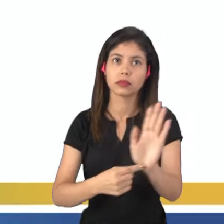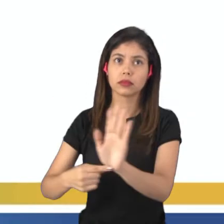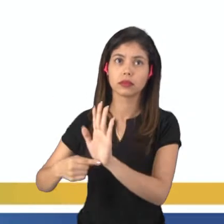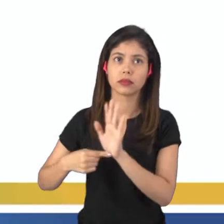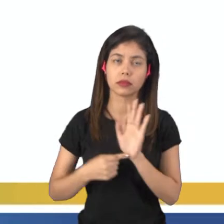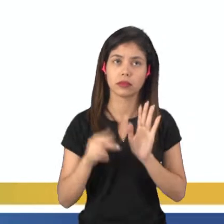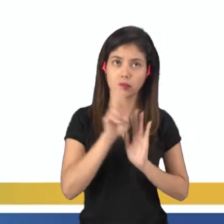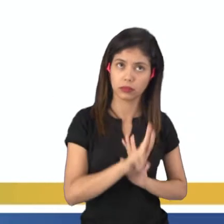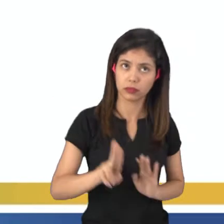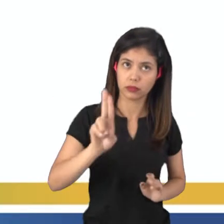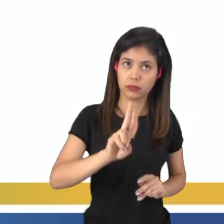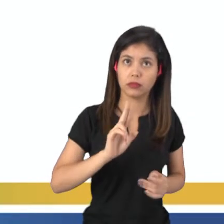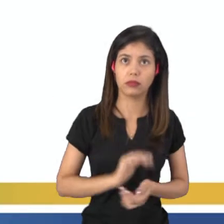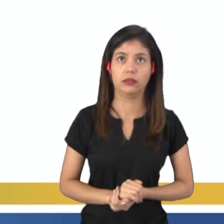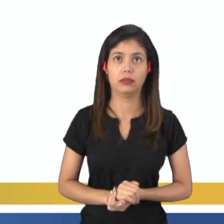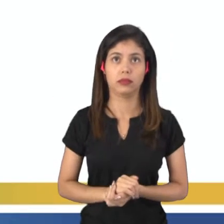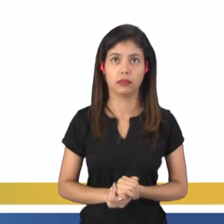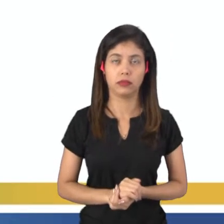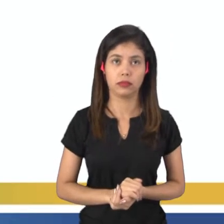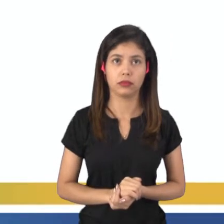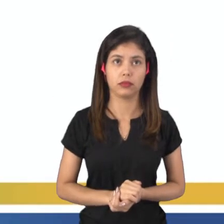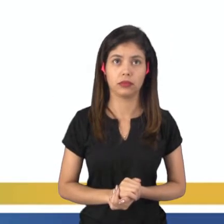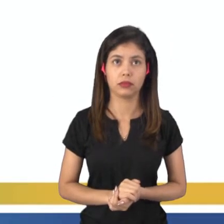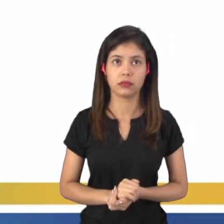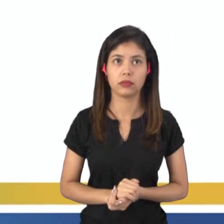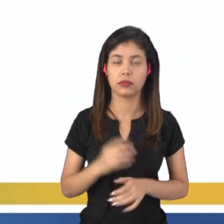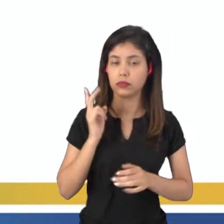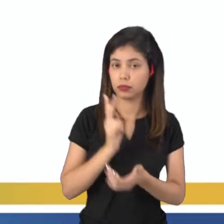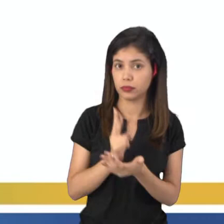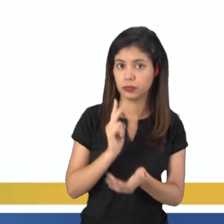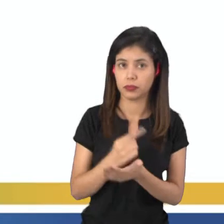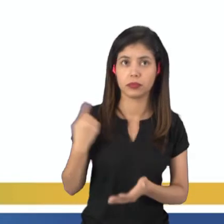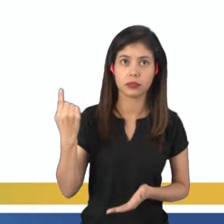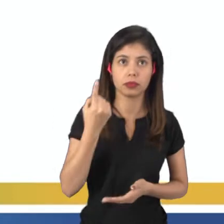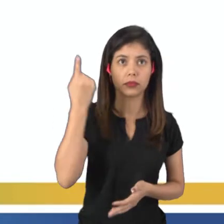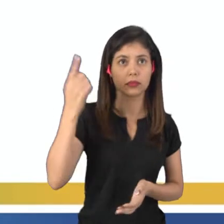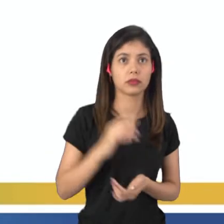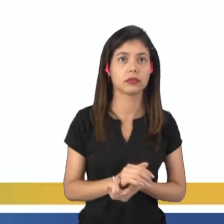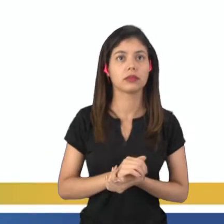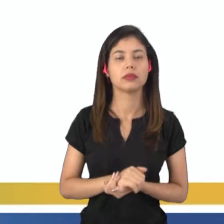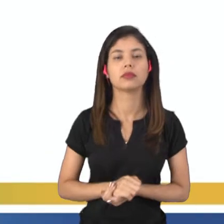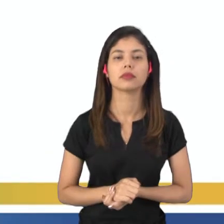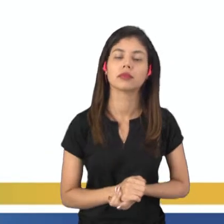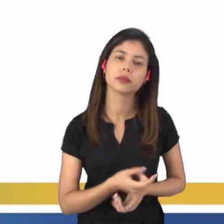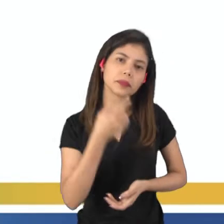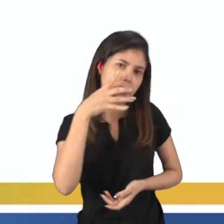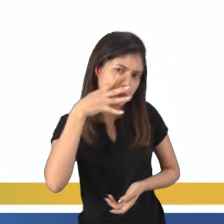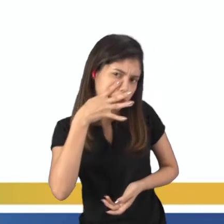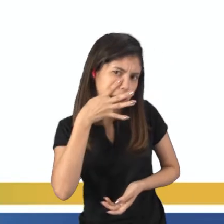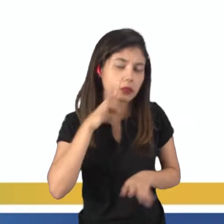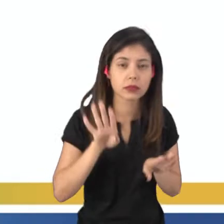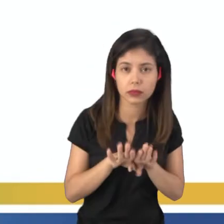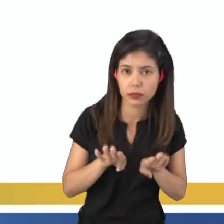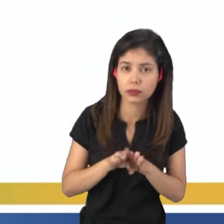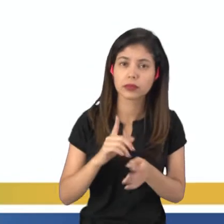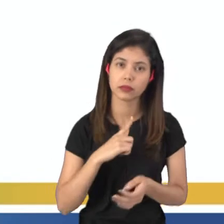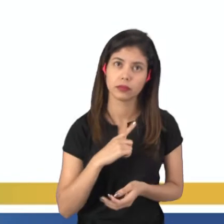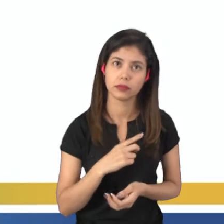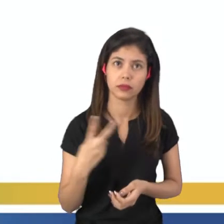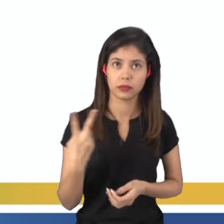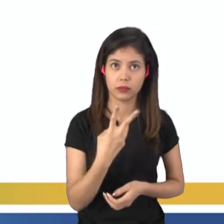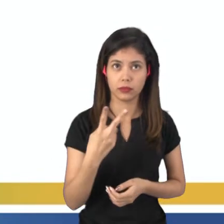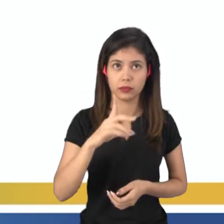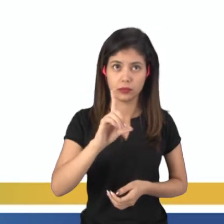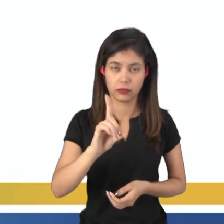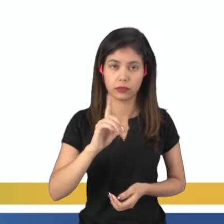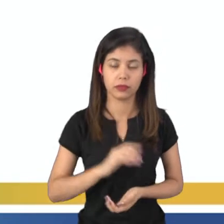amostra utilizando retângulos, né? De mesma altura e largura. Então, você pode observar esses gráficos em 2D,